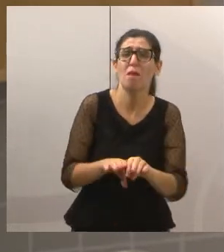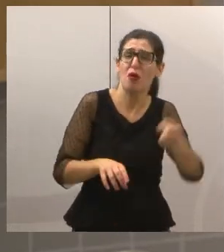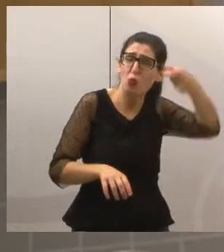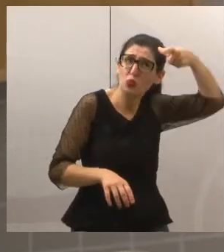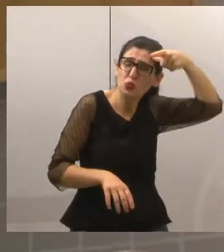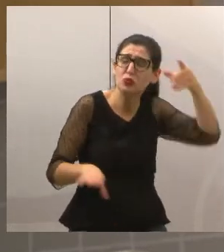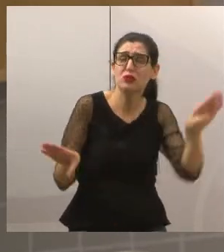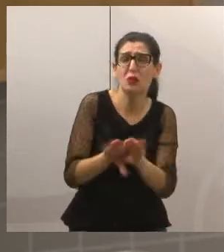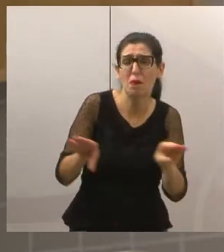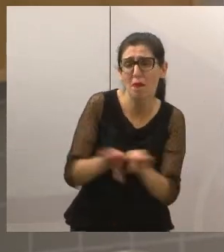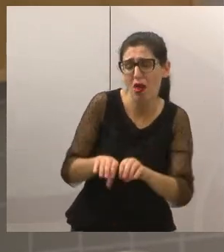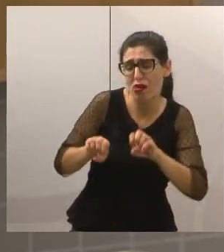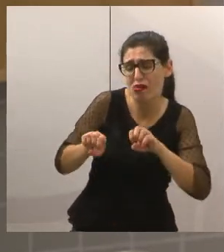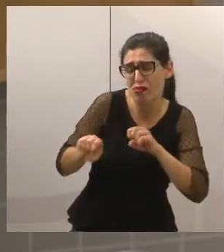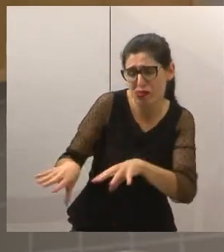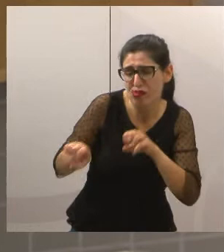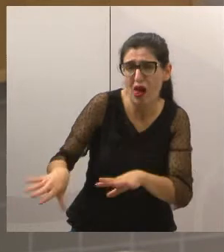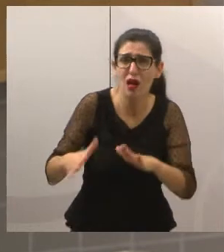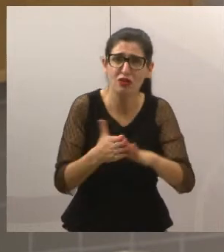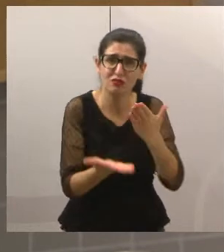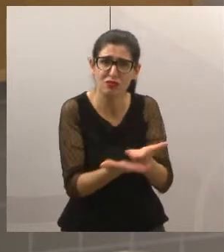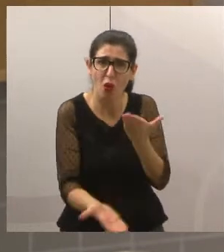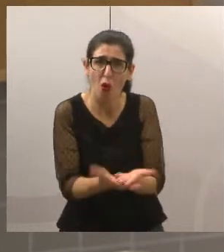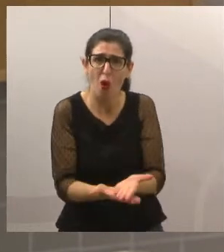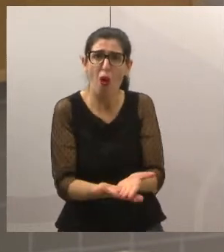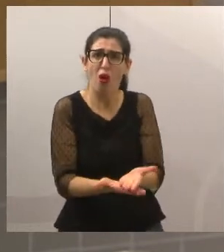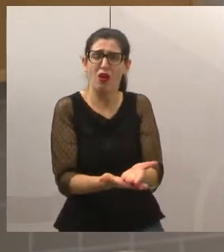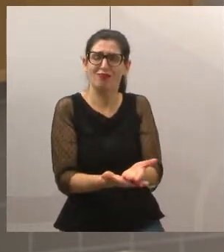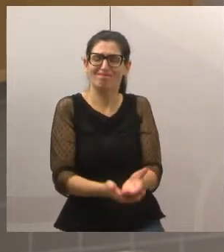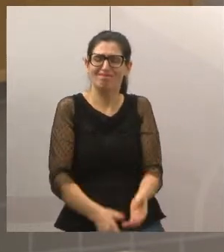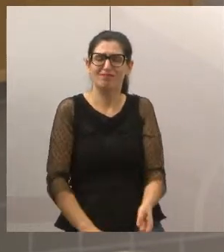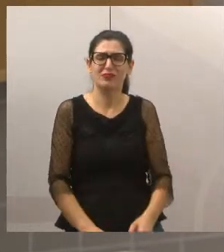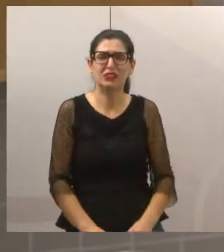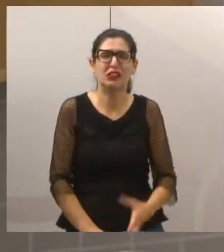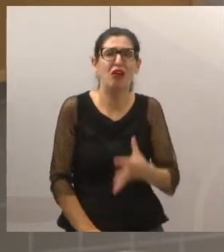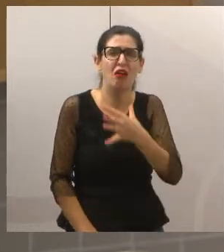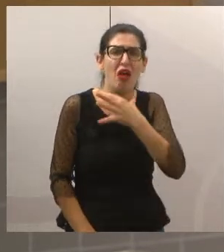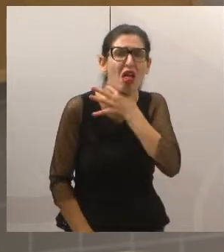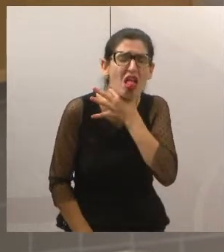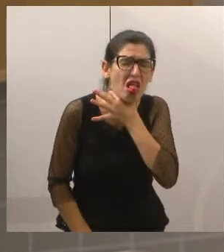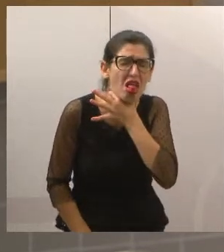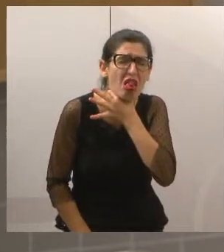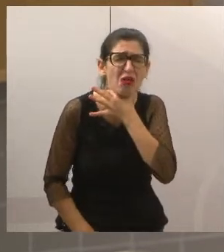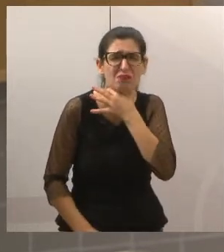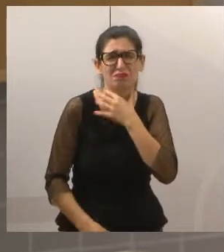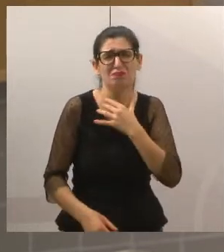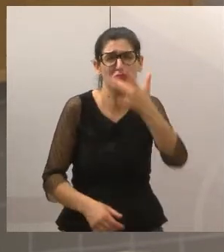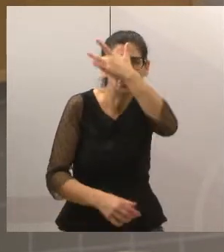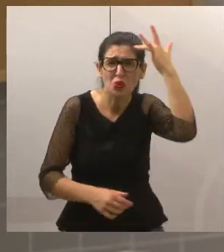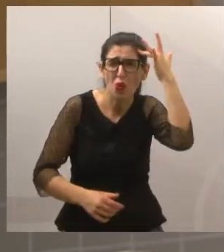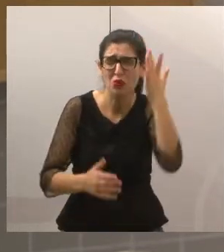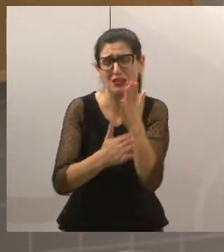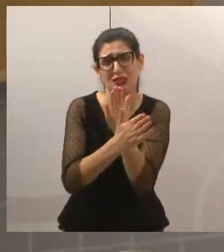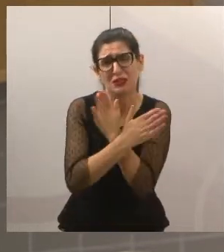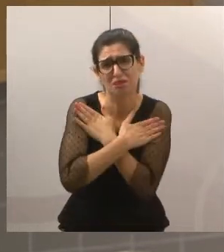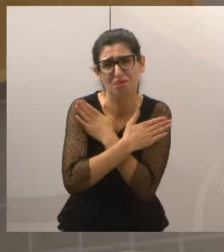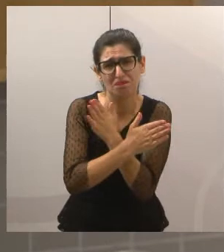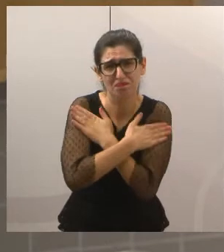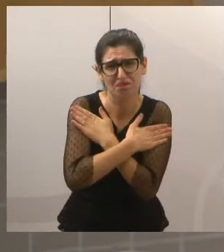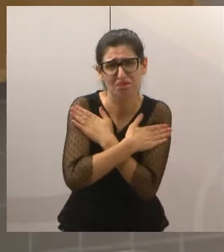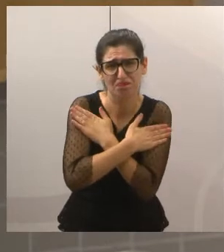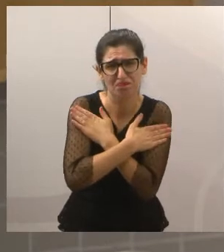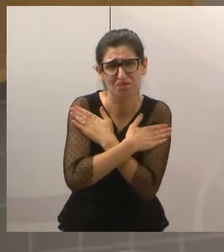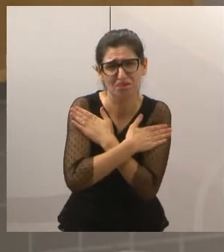gente entende, né, que nesses momentos de crise, onde que as pessoas estão mais fragilizadas, onde as pessoas mais dependem do poder